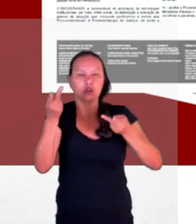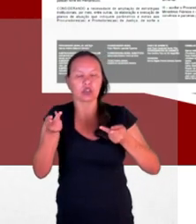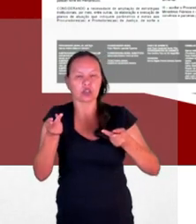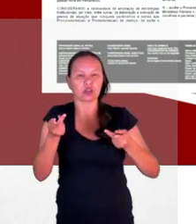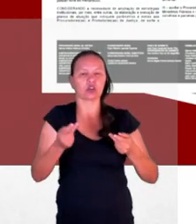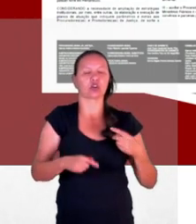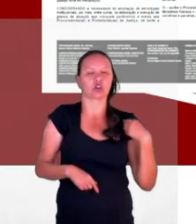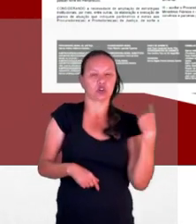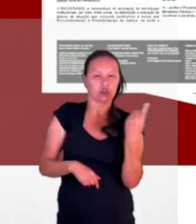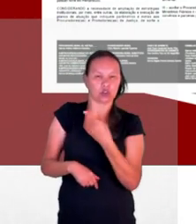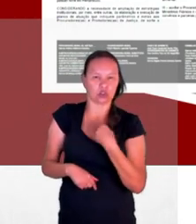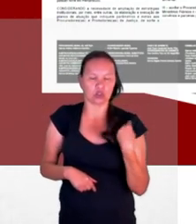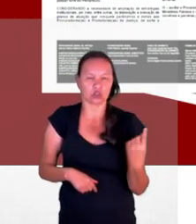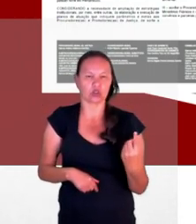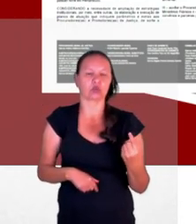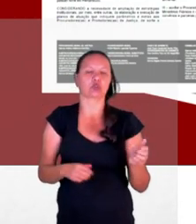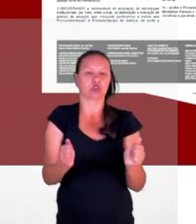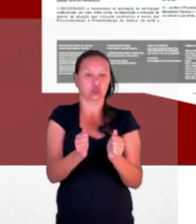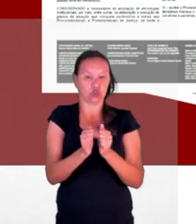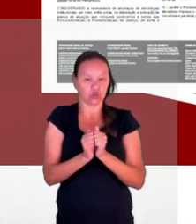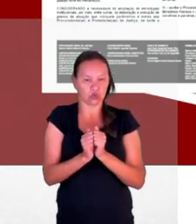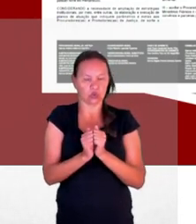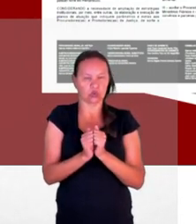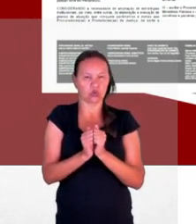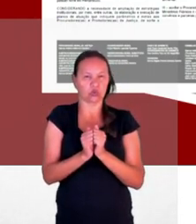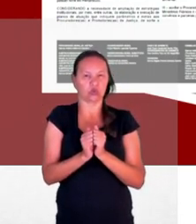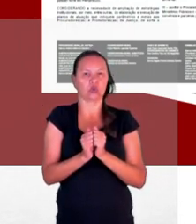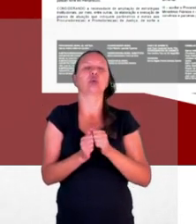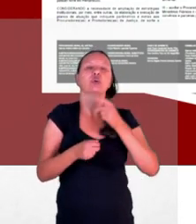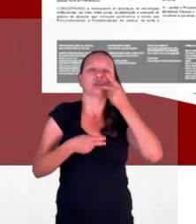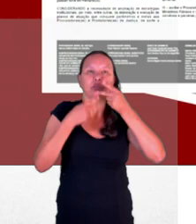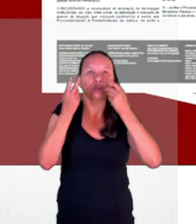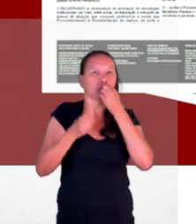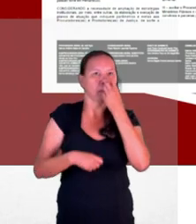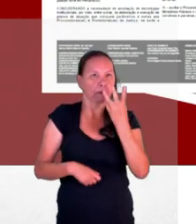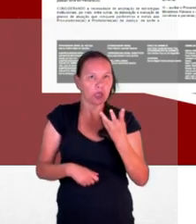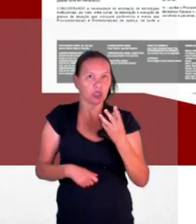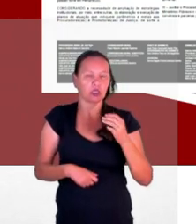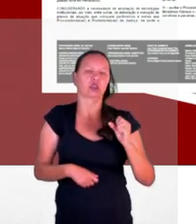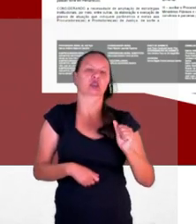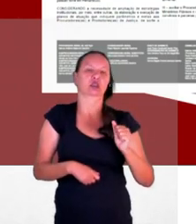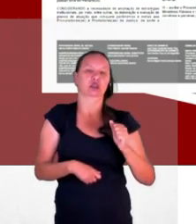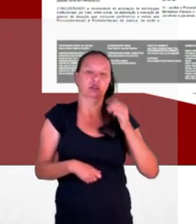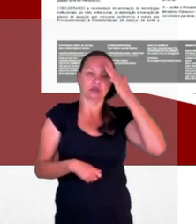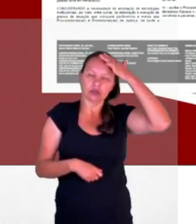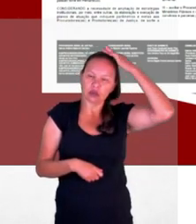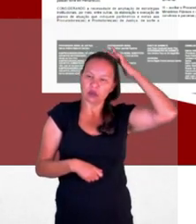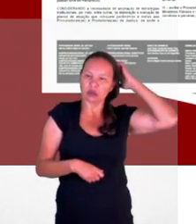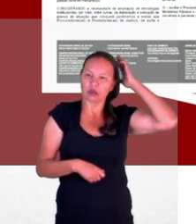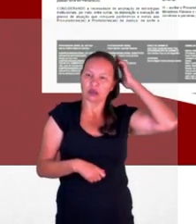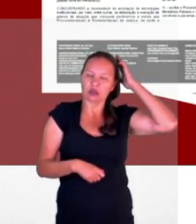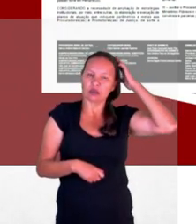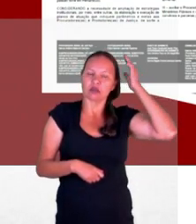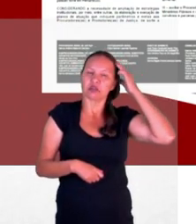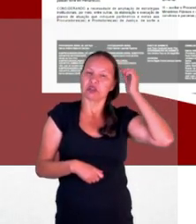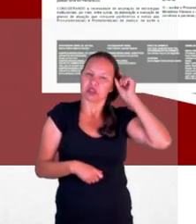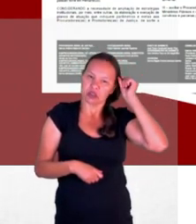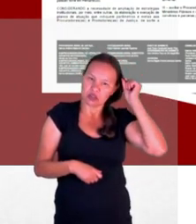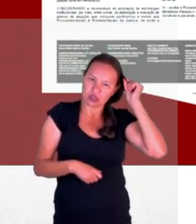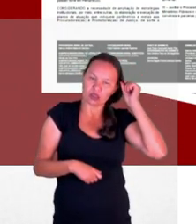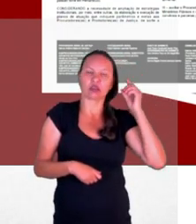estamos Como tão bem falou Afonso Henrique né carecas né Afonso Henrique